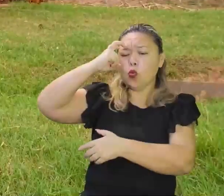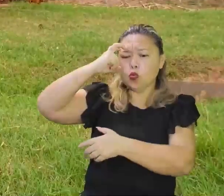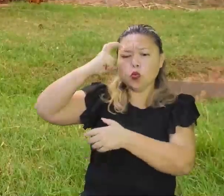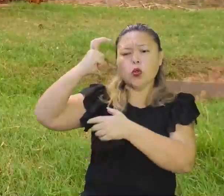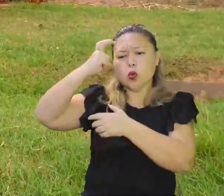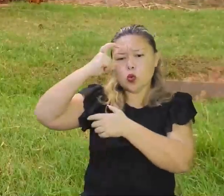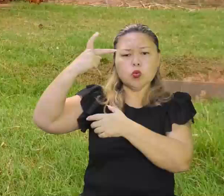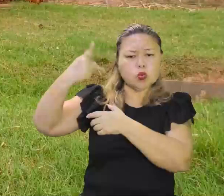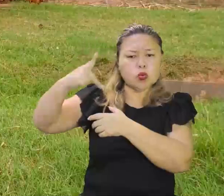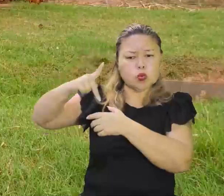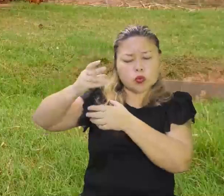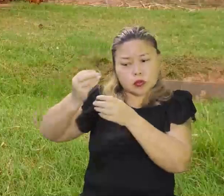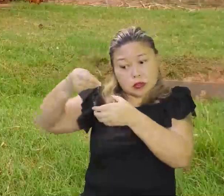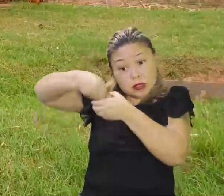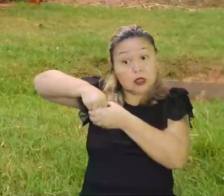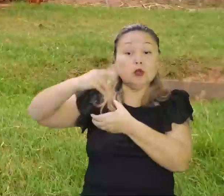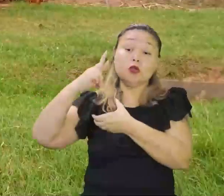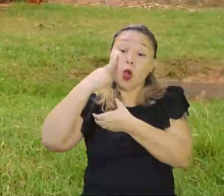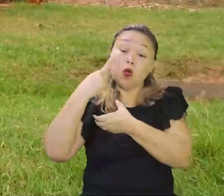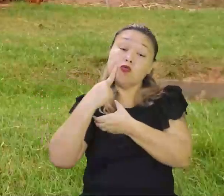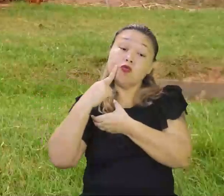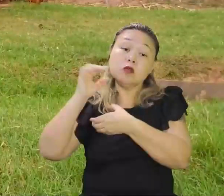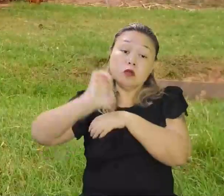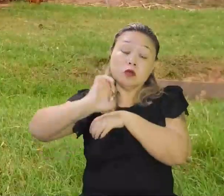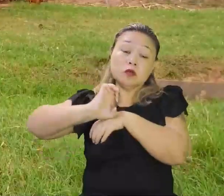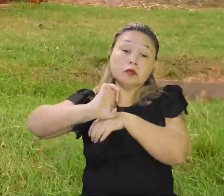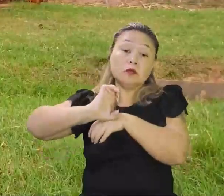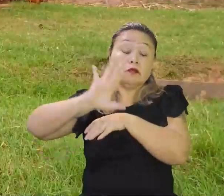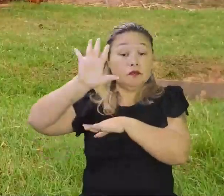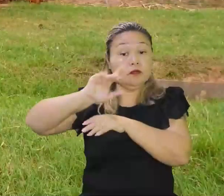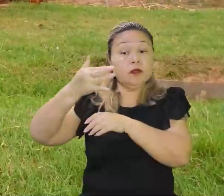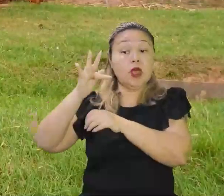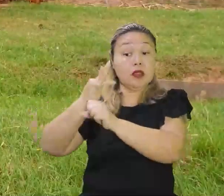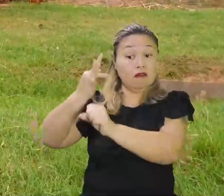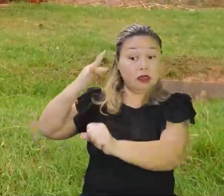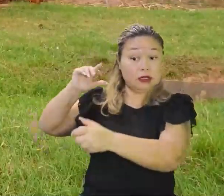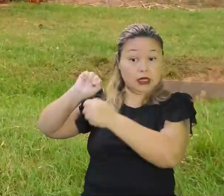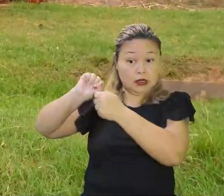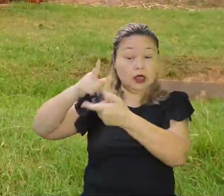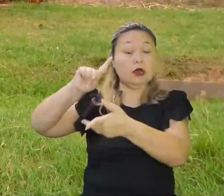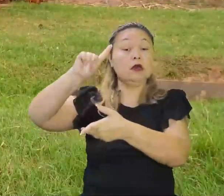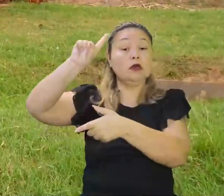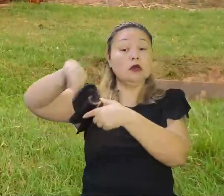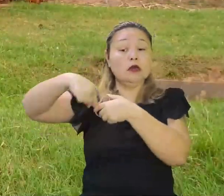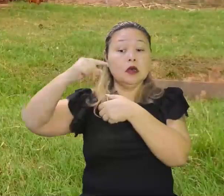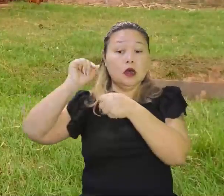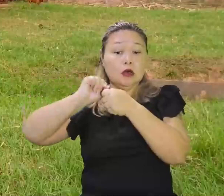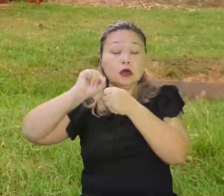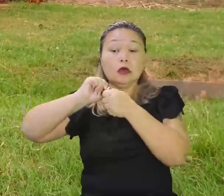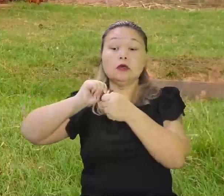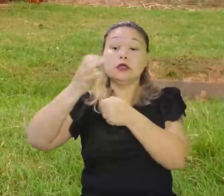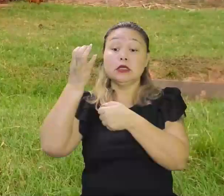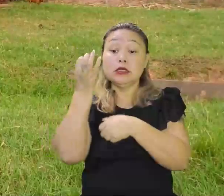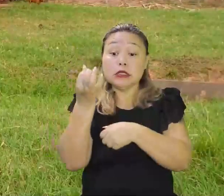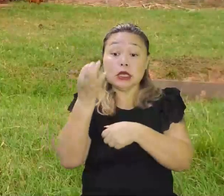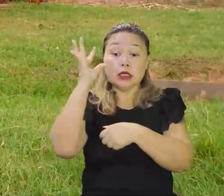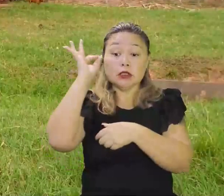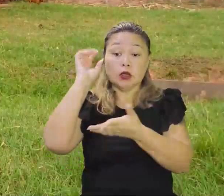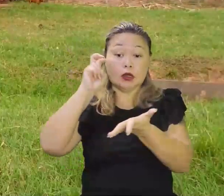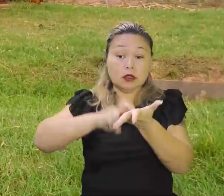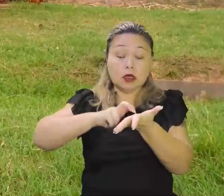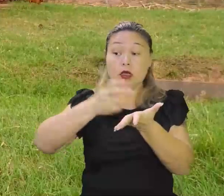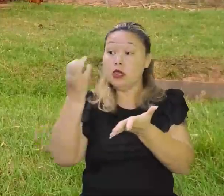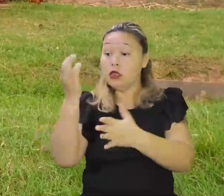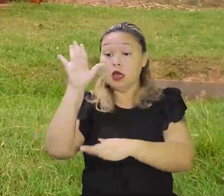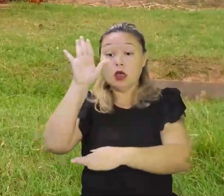cultura do sul. Verdade, com certeza, né? Por exemplo, tem fazendas que quando dá 6 horas da manhã e 6 horas da